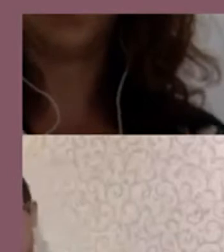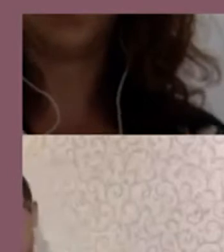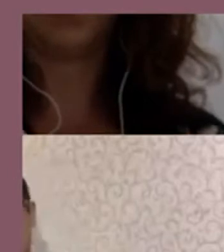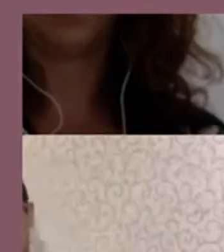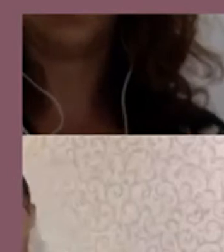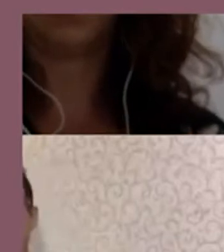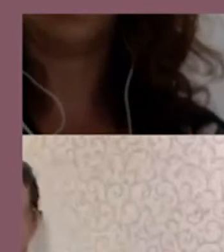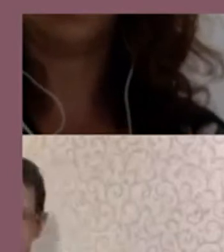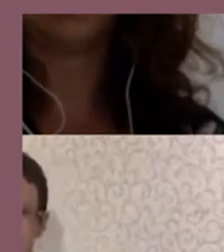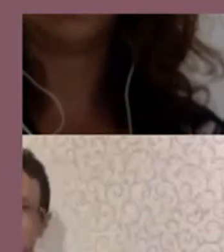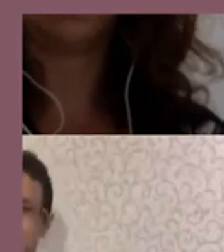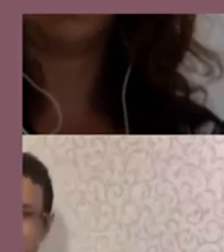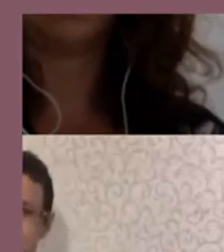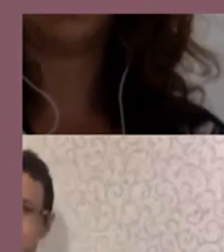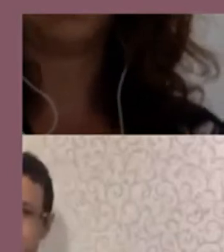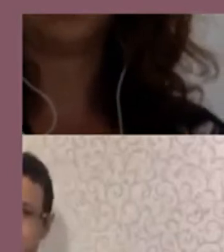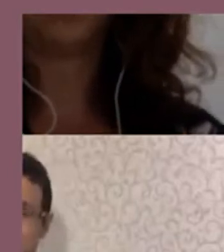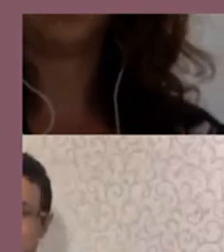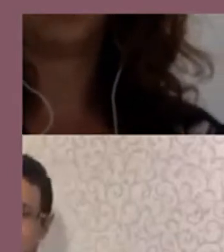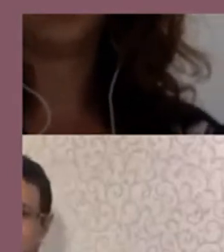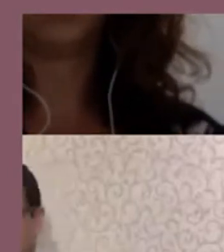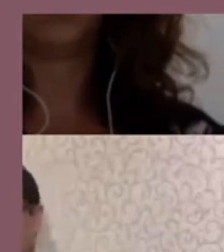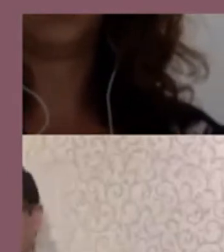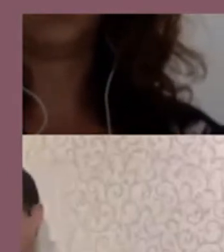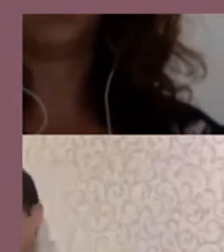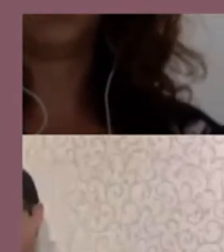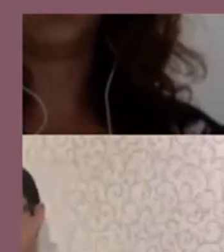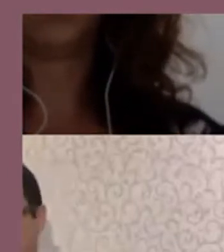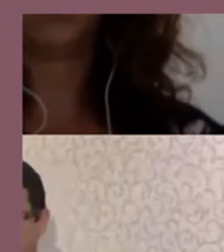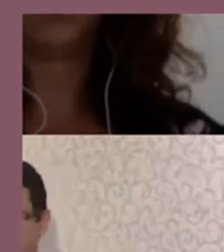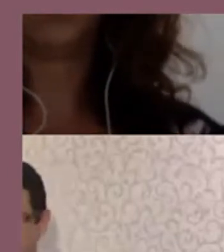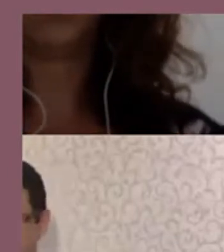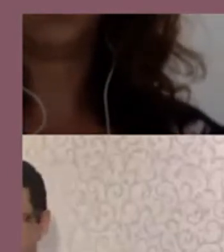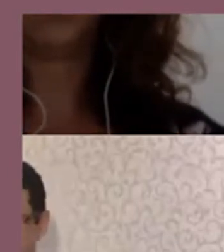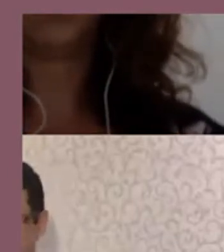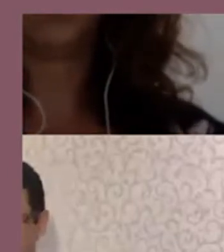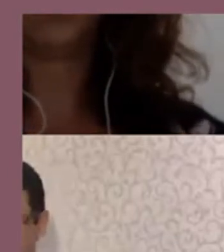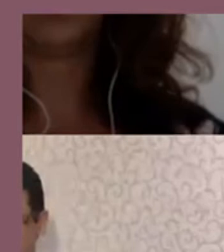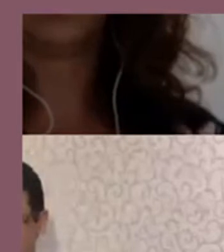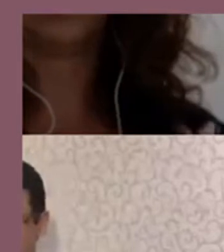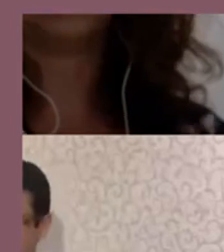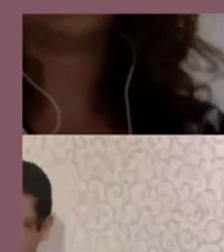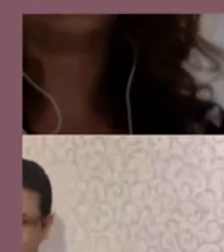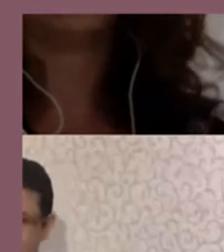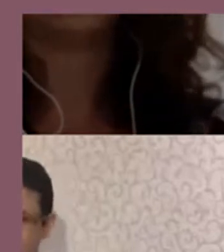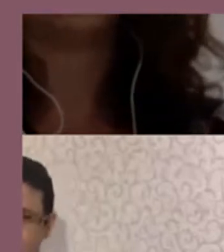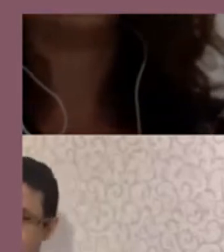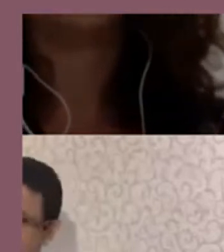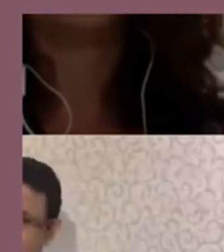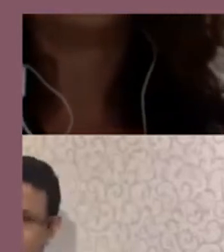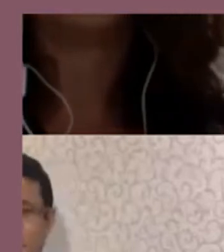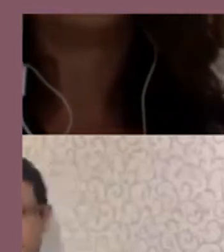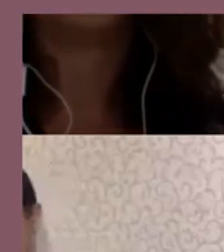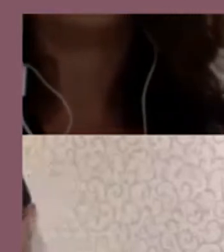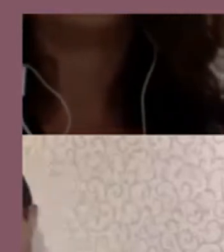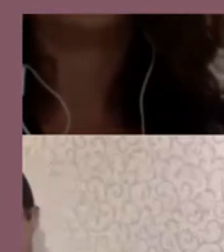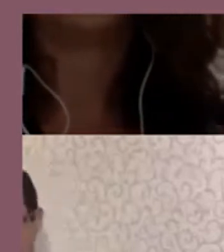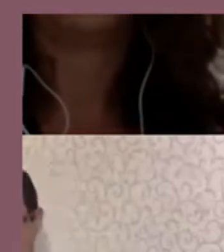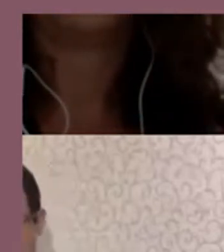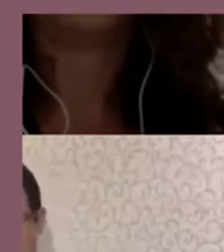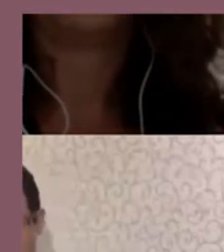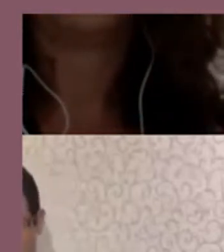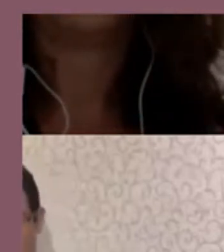Mas essa história é a história do bairro, ela tem que ficar aqui, e as pessoas novas que vão